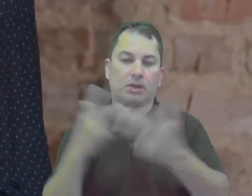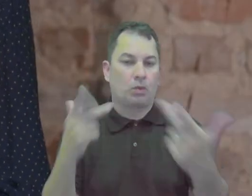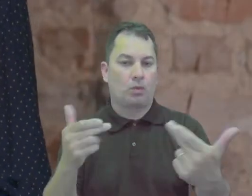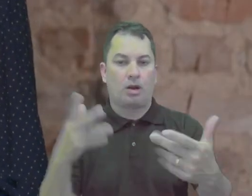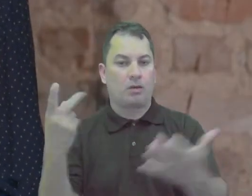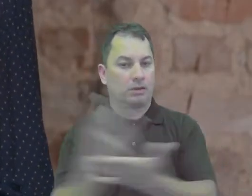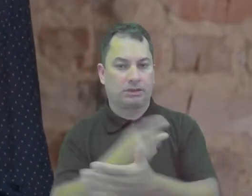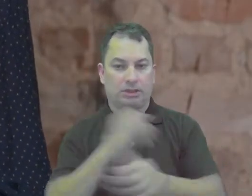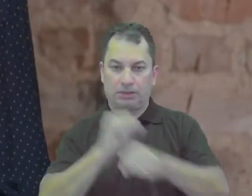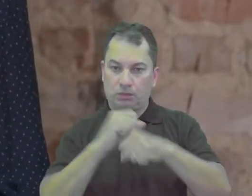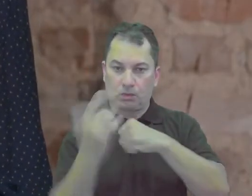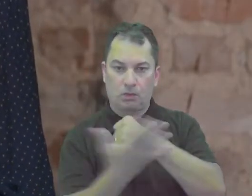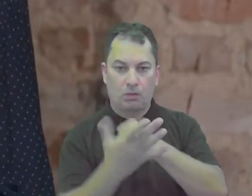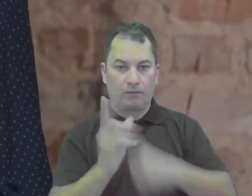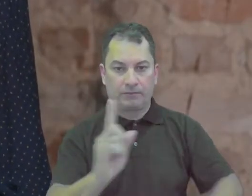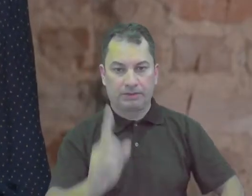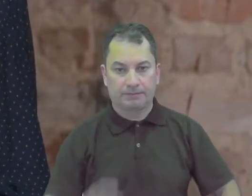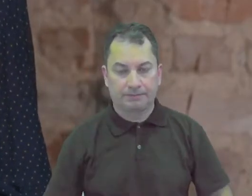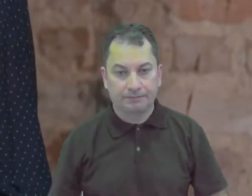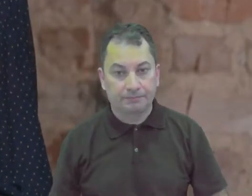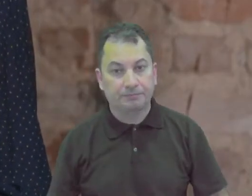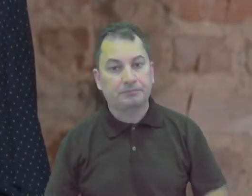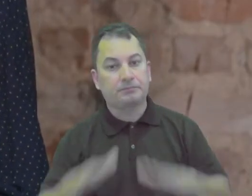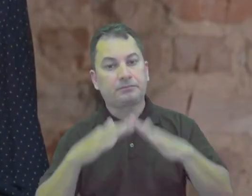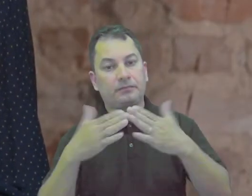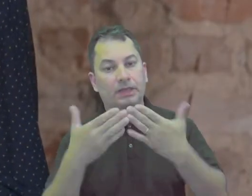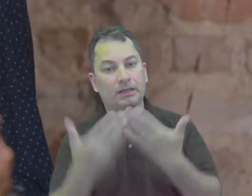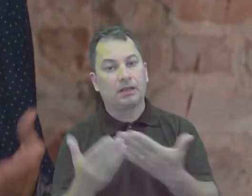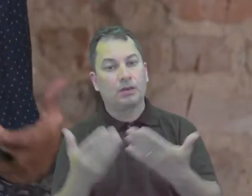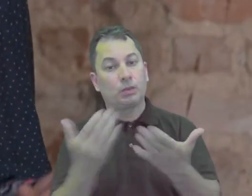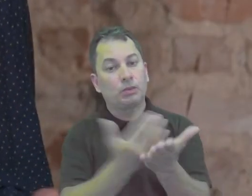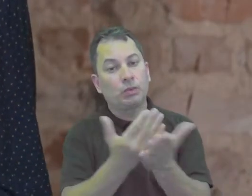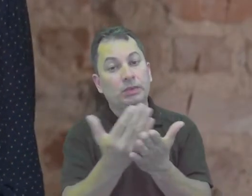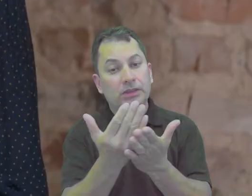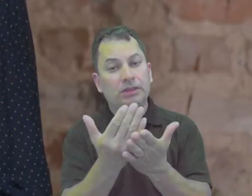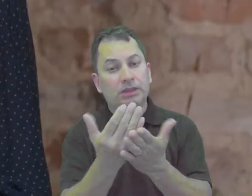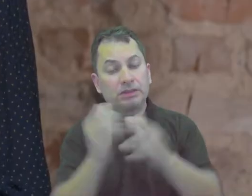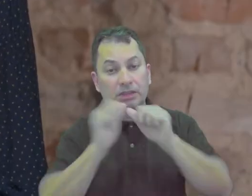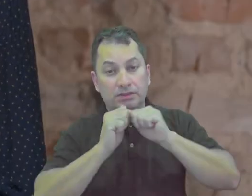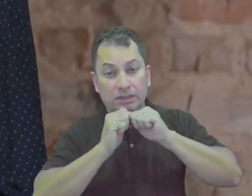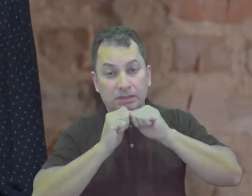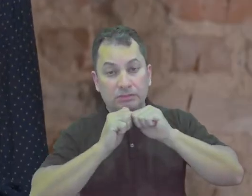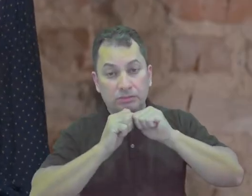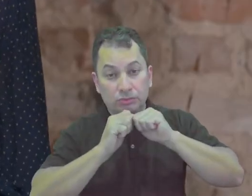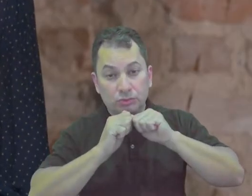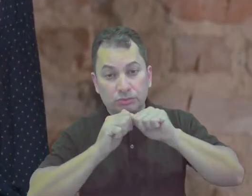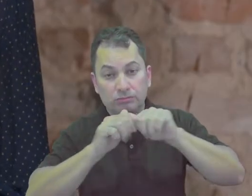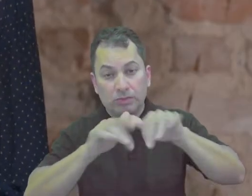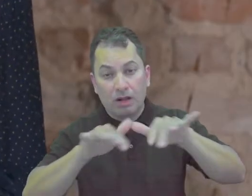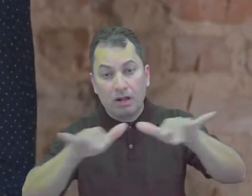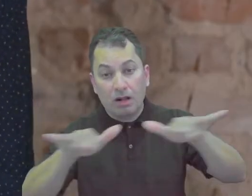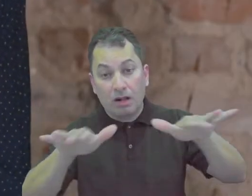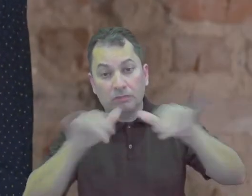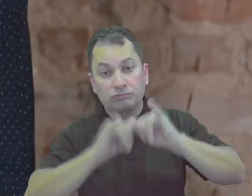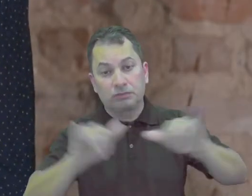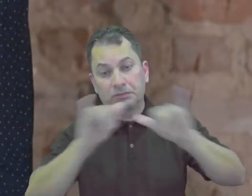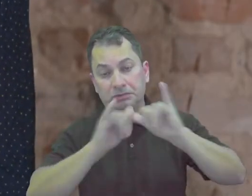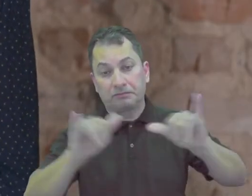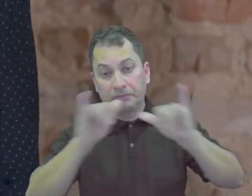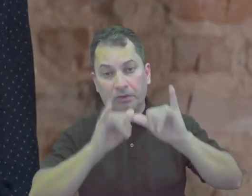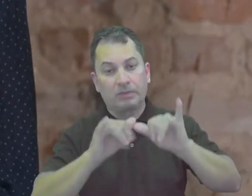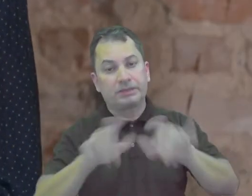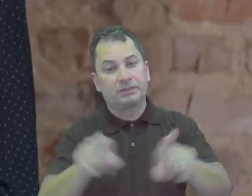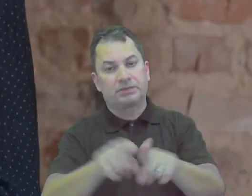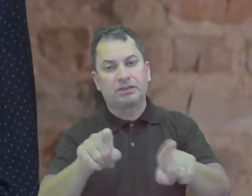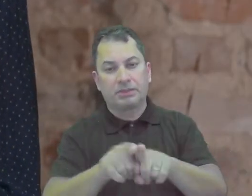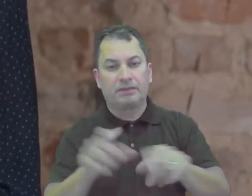O início dessa divulgação foi feita, inclusive pela sociedade civil, né, através de uma